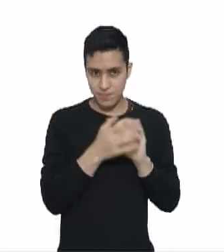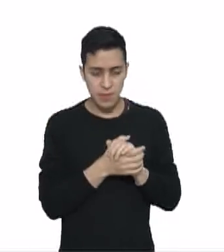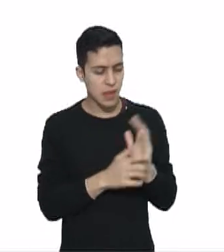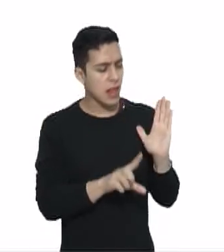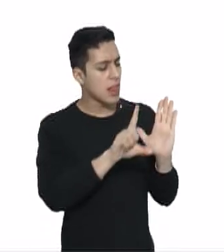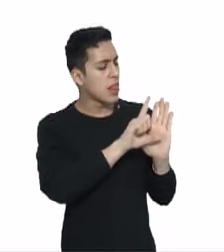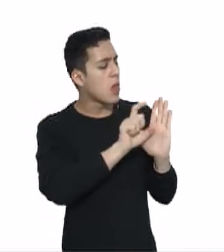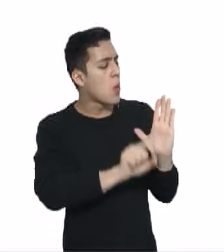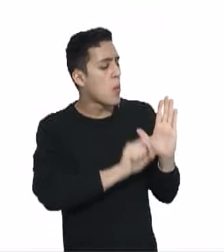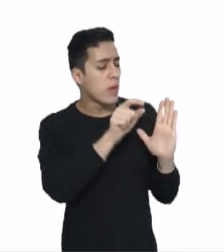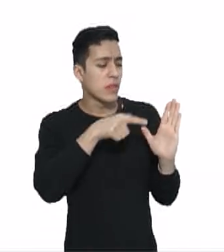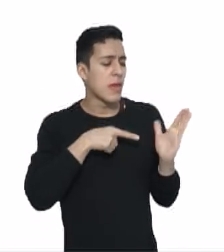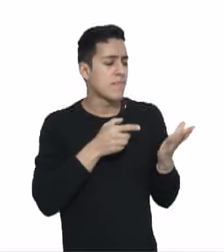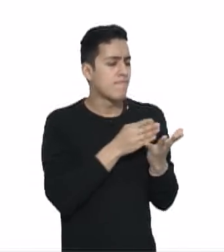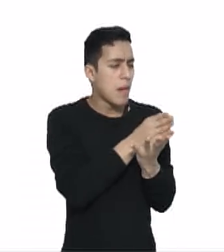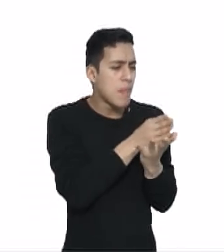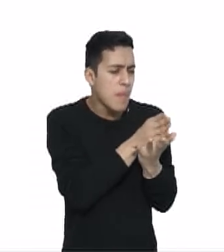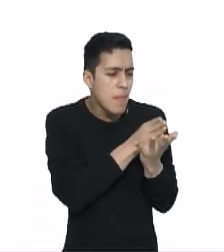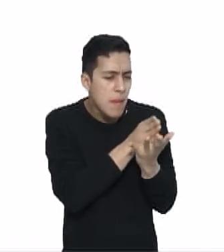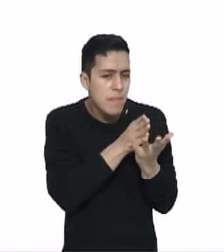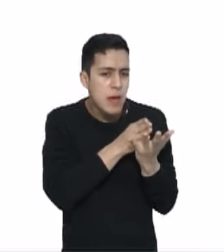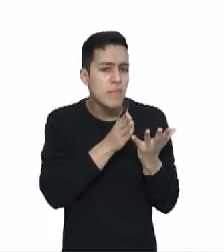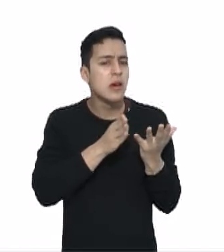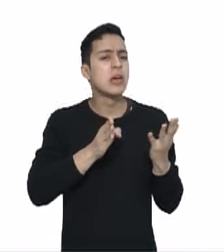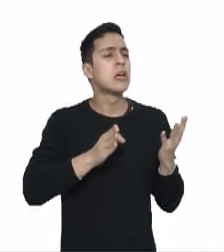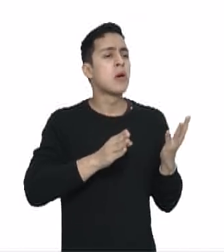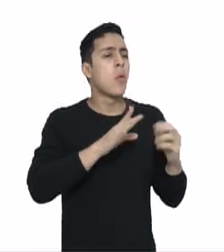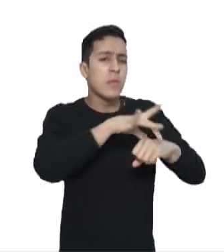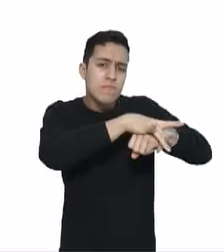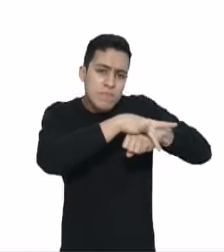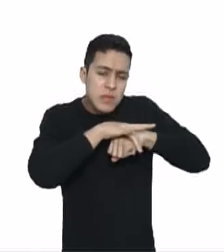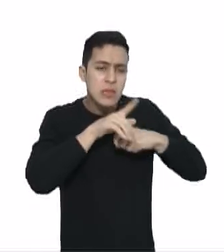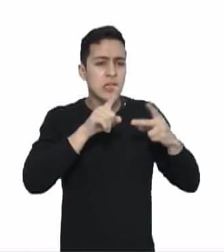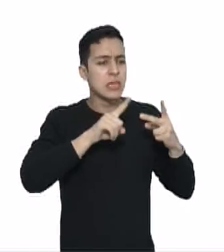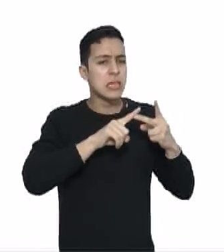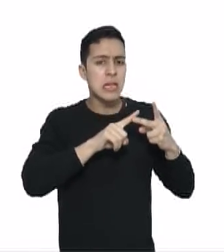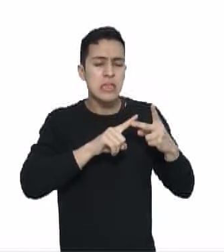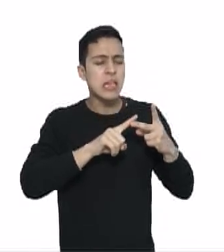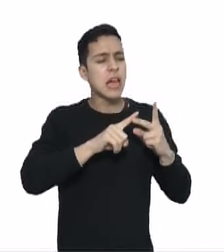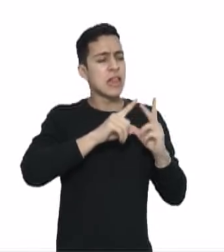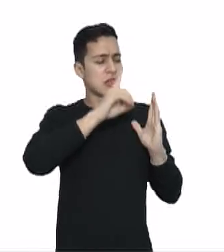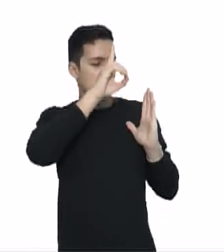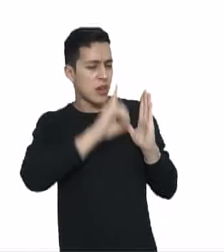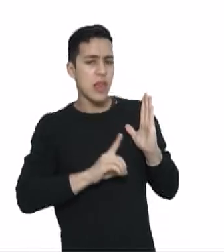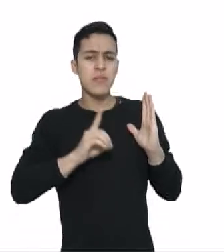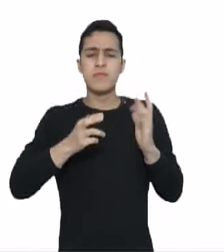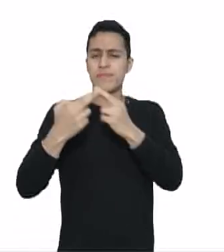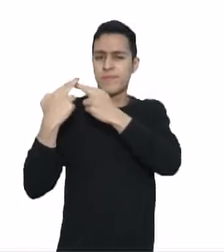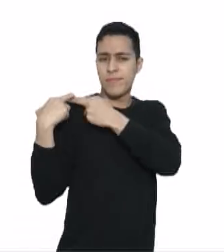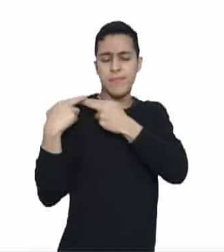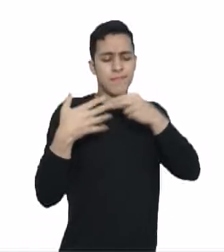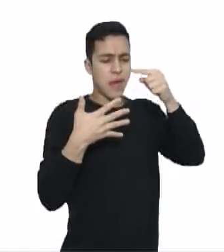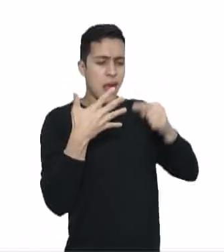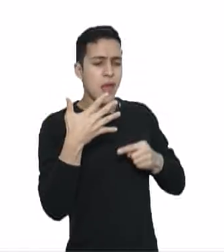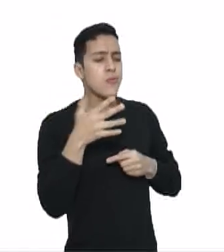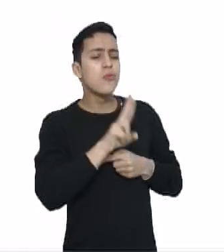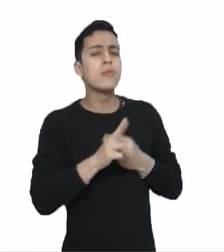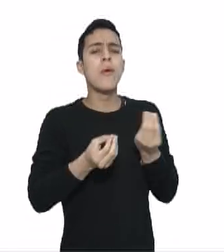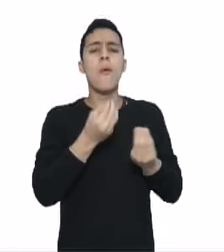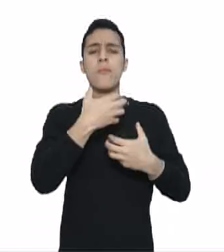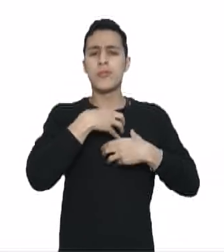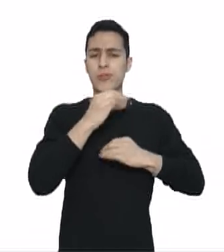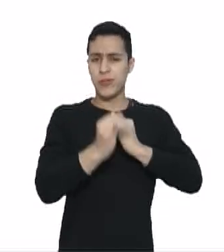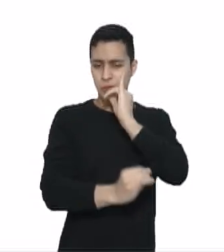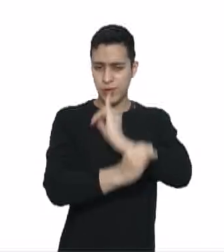lei estabelece princípios, garantias, direitos e deveres para o uso da internet no Brasil e determina as